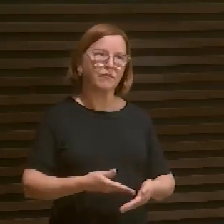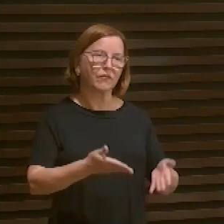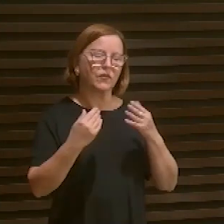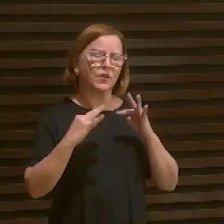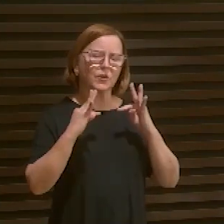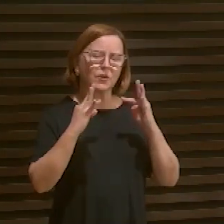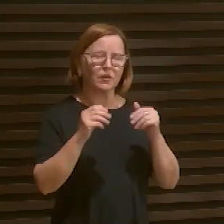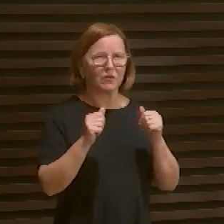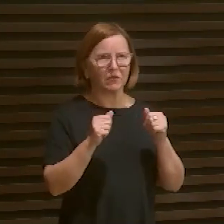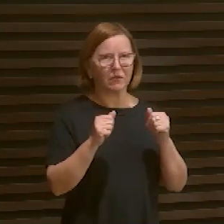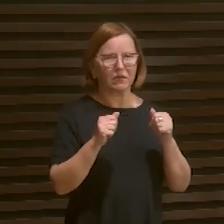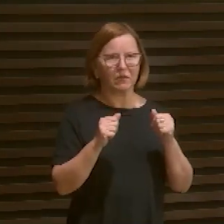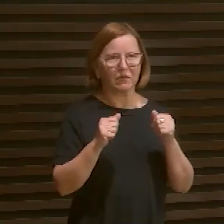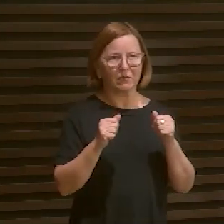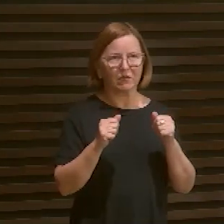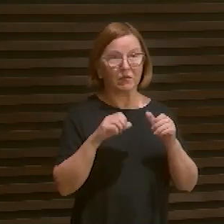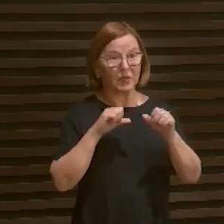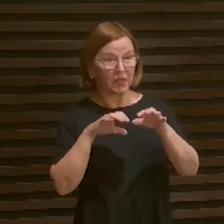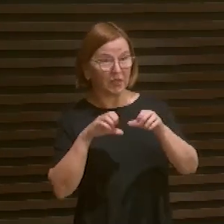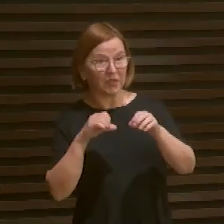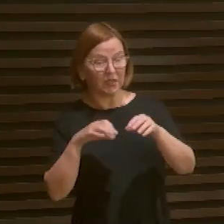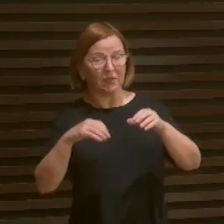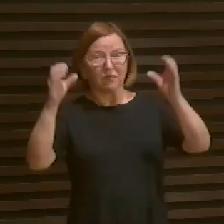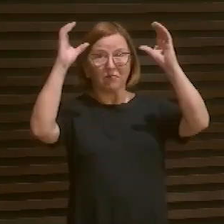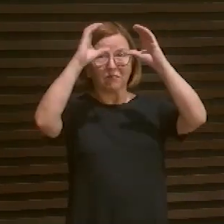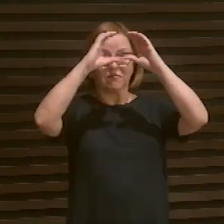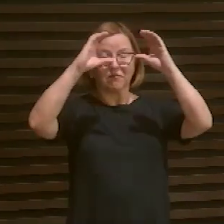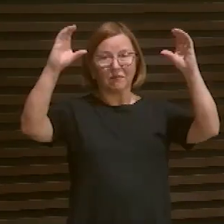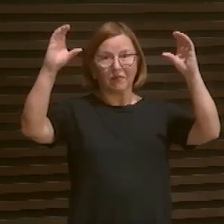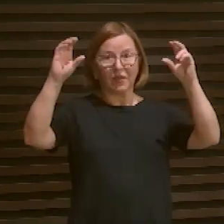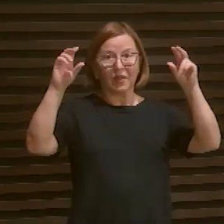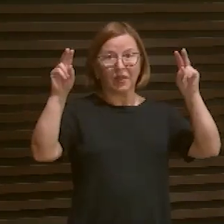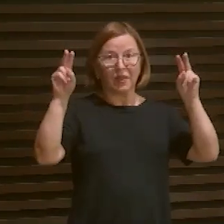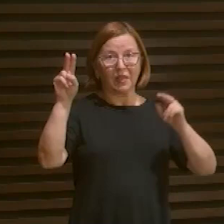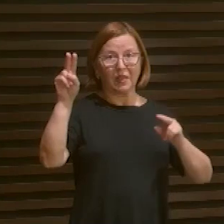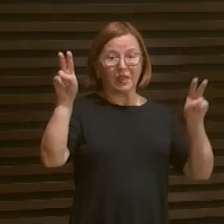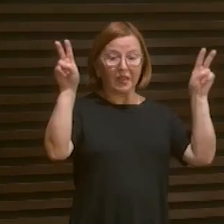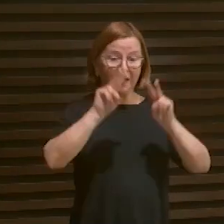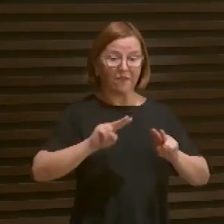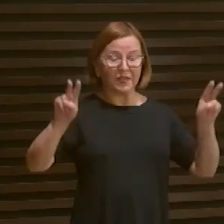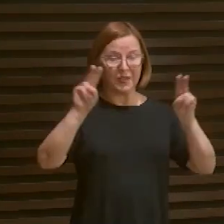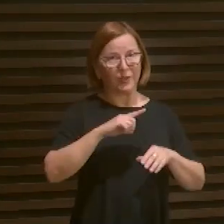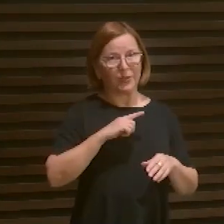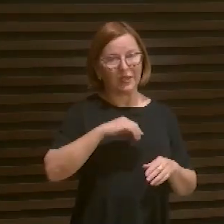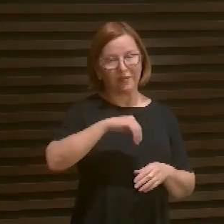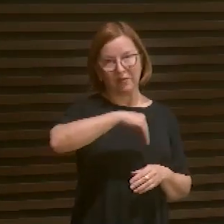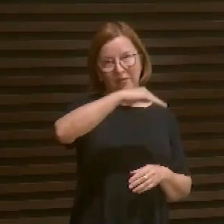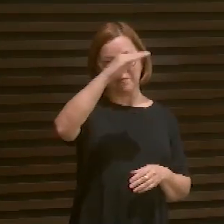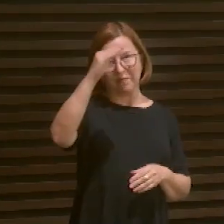os princípios que estavam no céu, na visão que ele teve no monte do